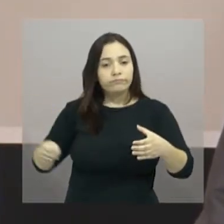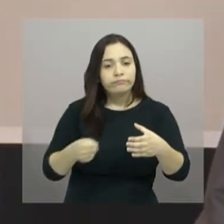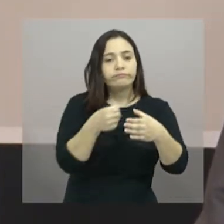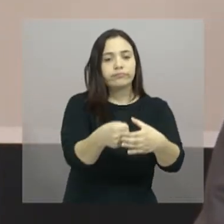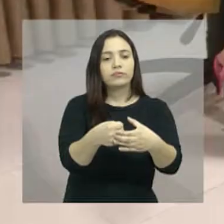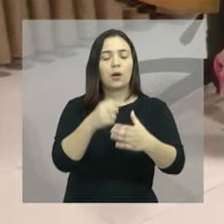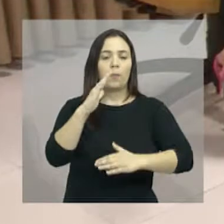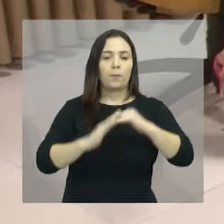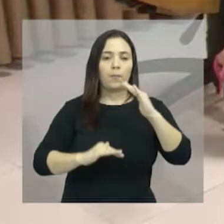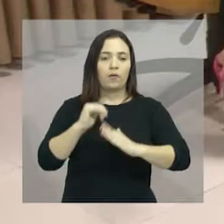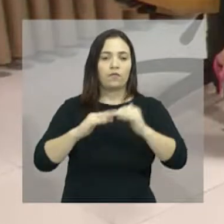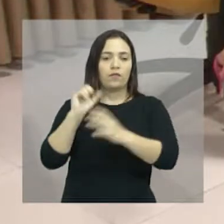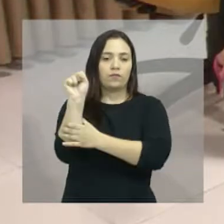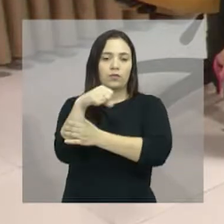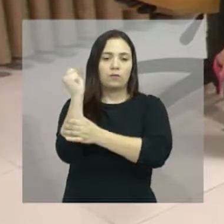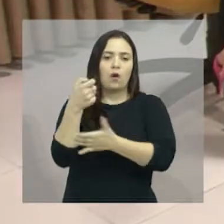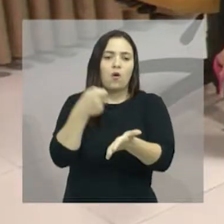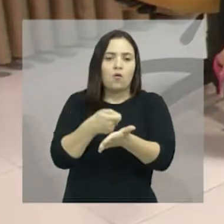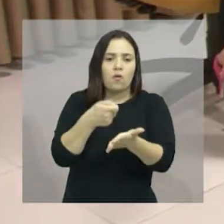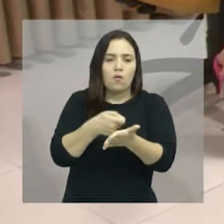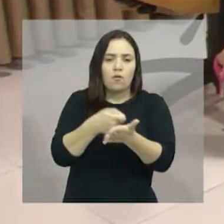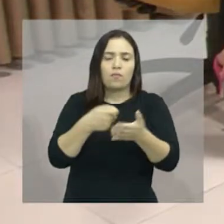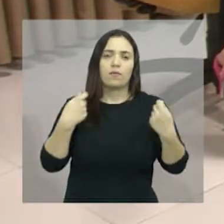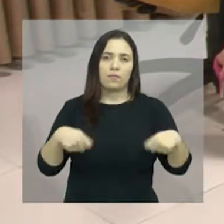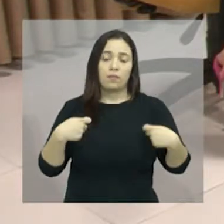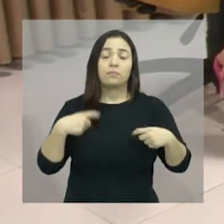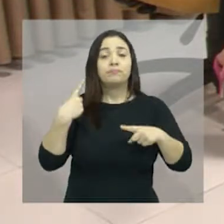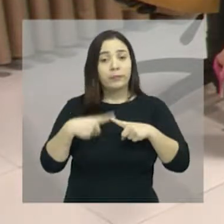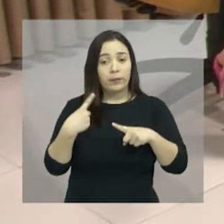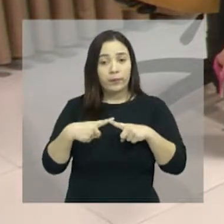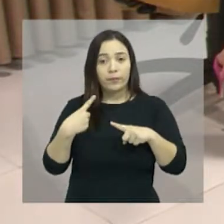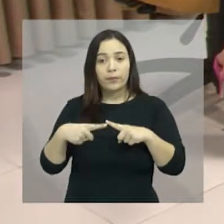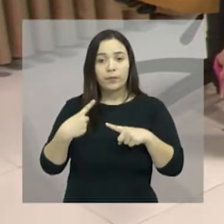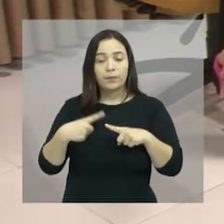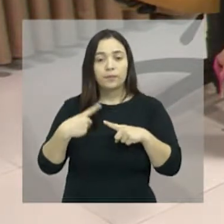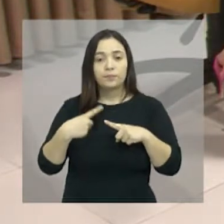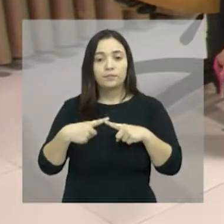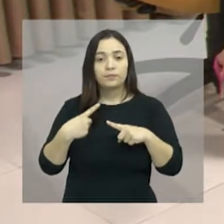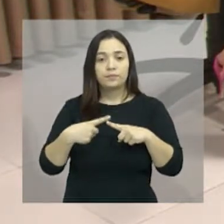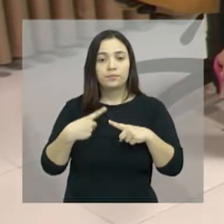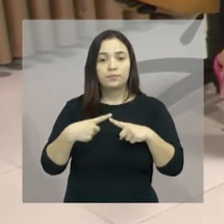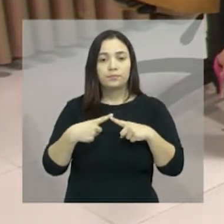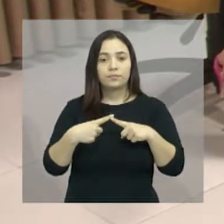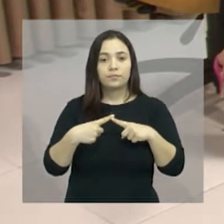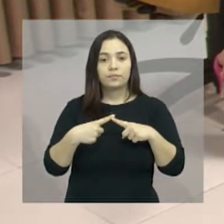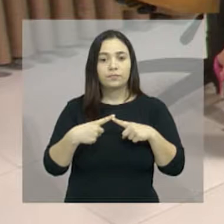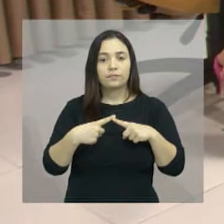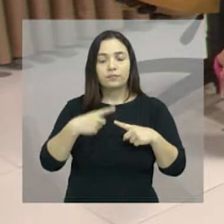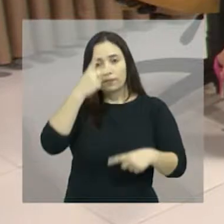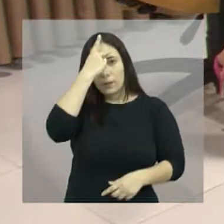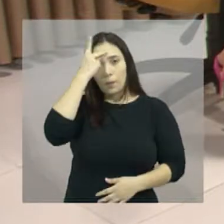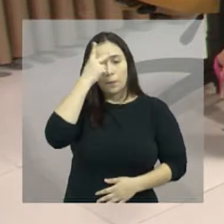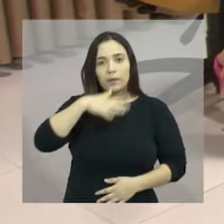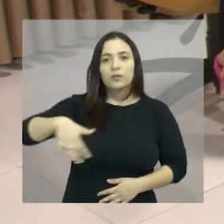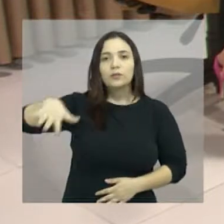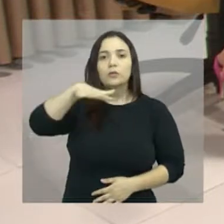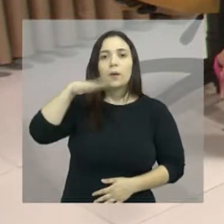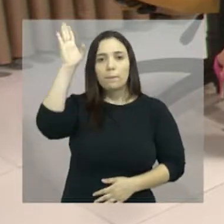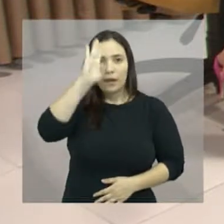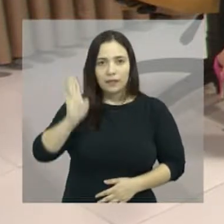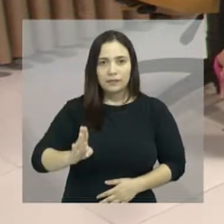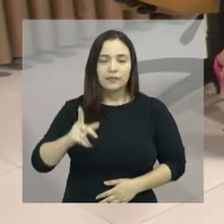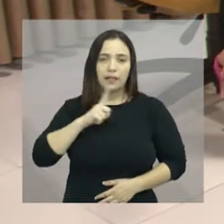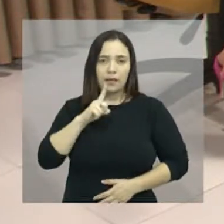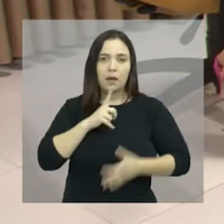fisioterapeuta fosse obrigatório. Tá? Por quê? Porque nós estamos, a população do Brasil está